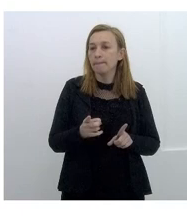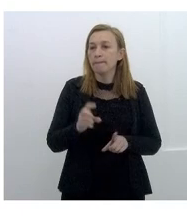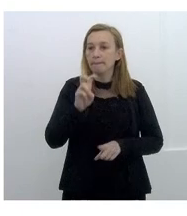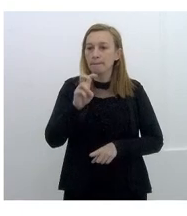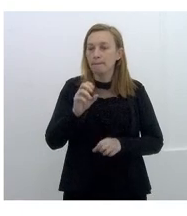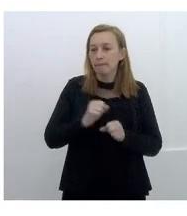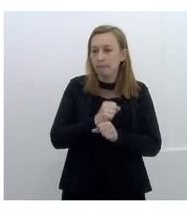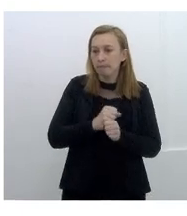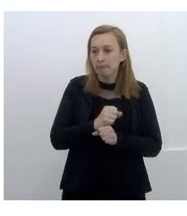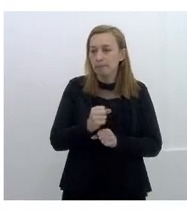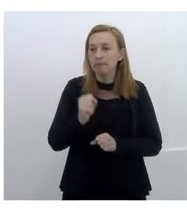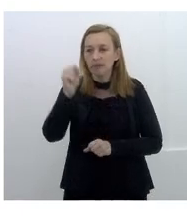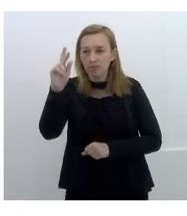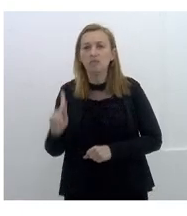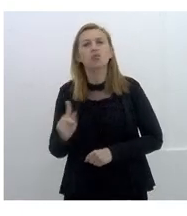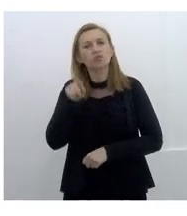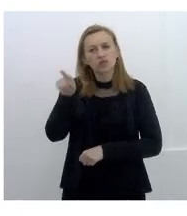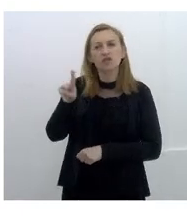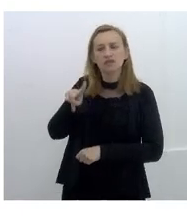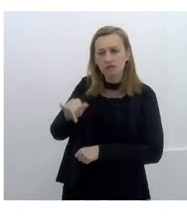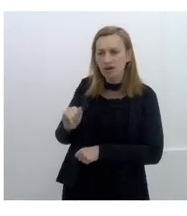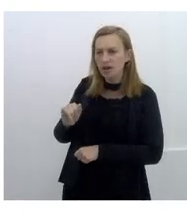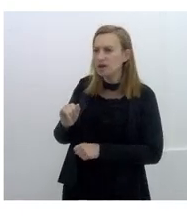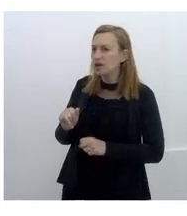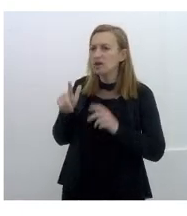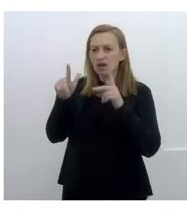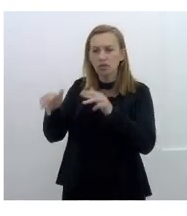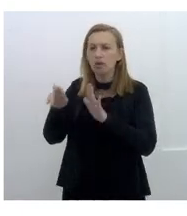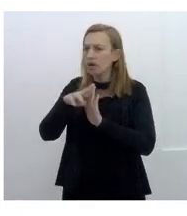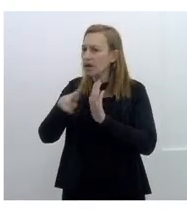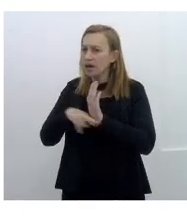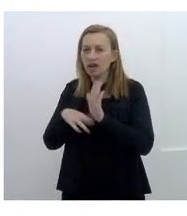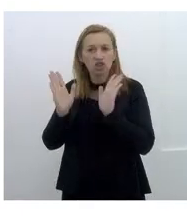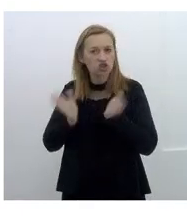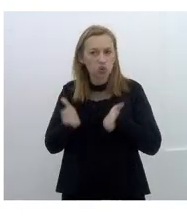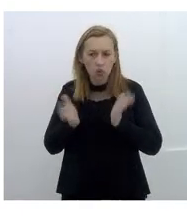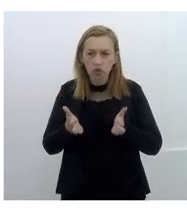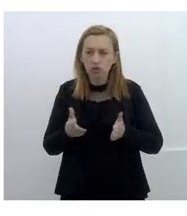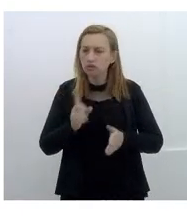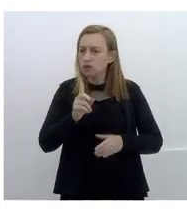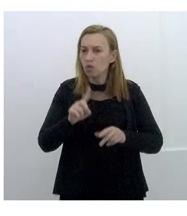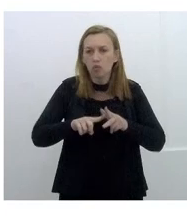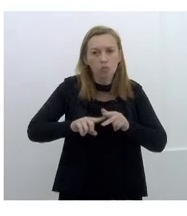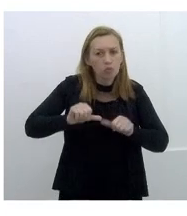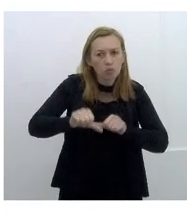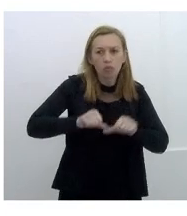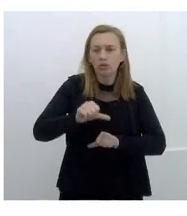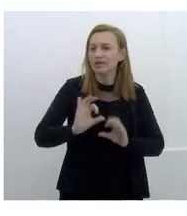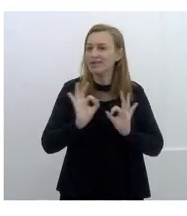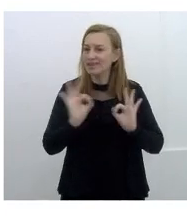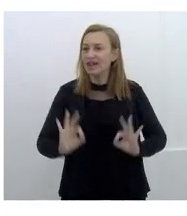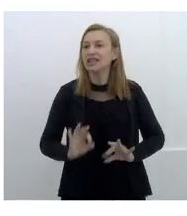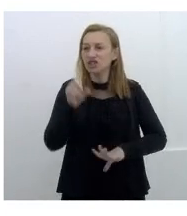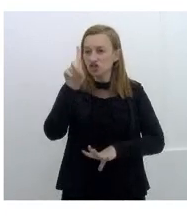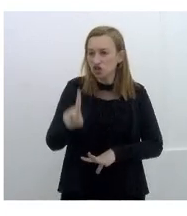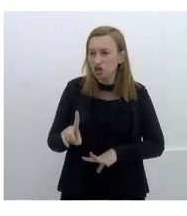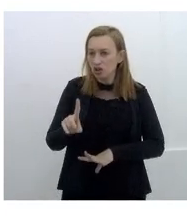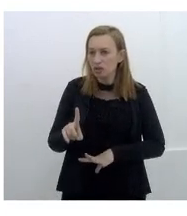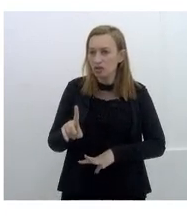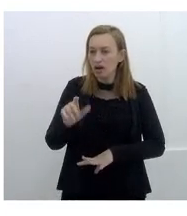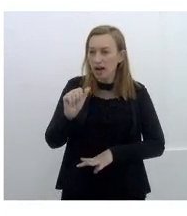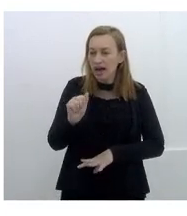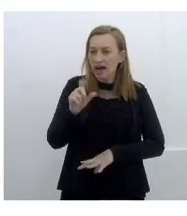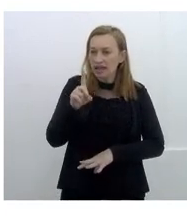você vai se aposentar daqui a cinco anos com a mesma regra que você tem hoje não muda isso chama-se direito adquirido